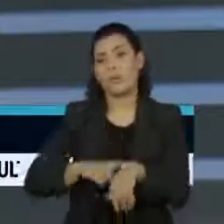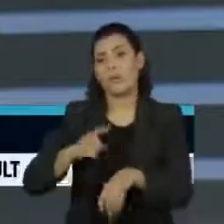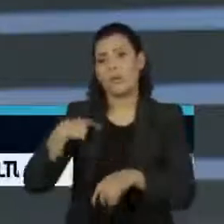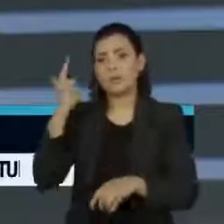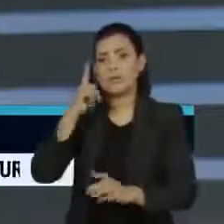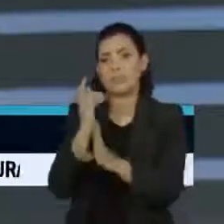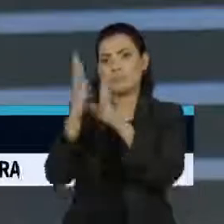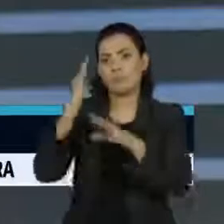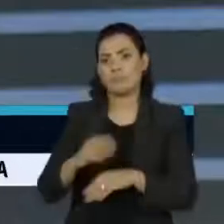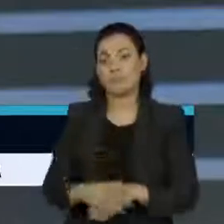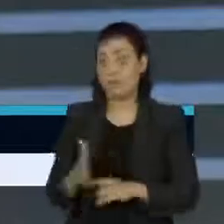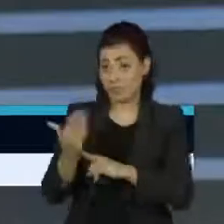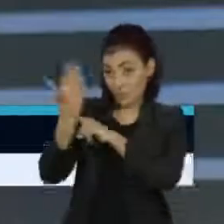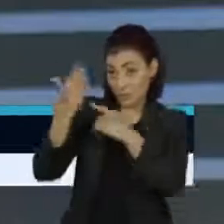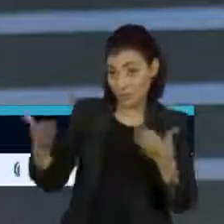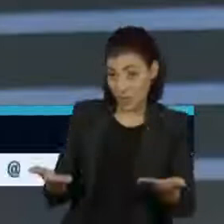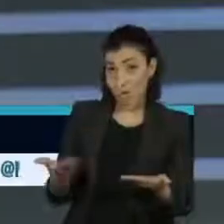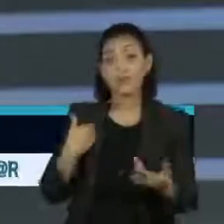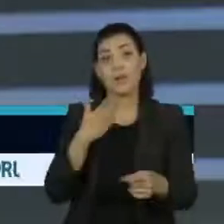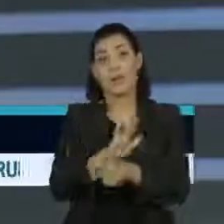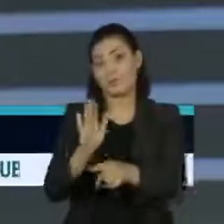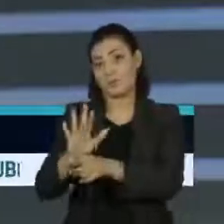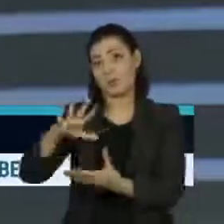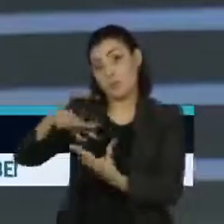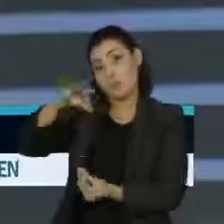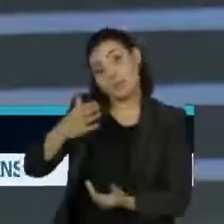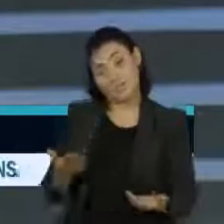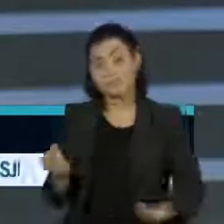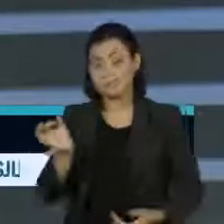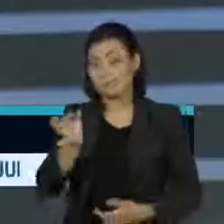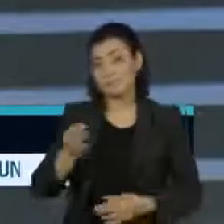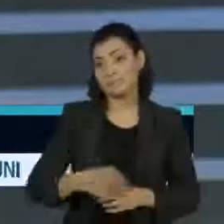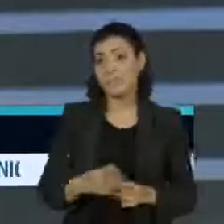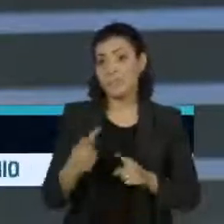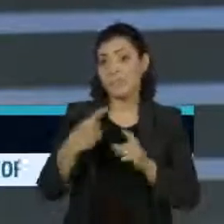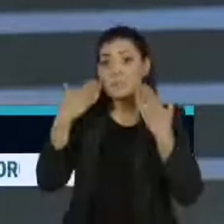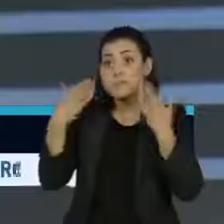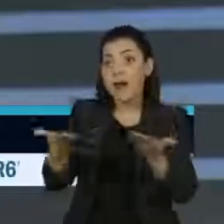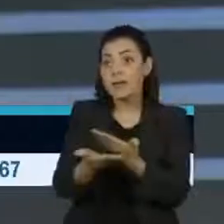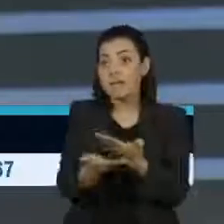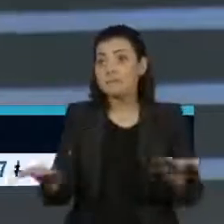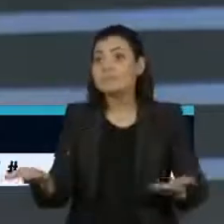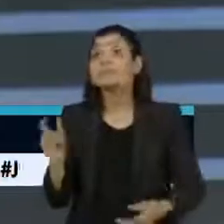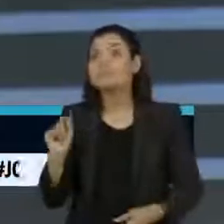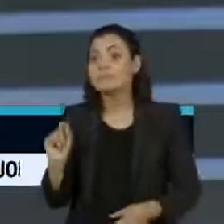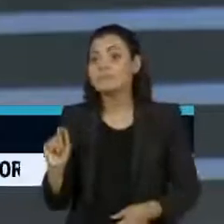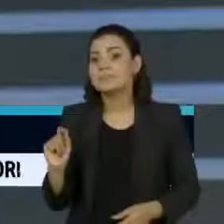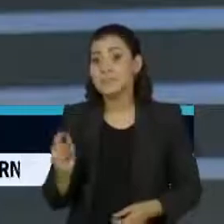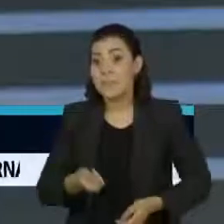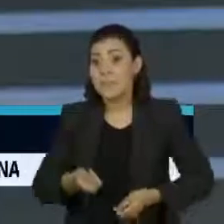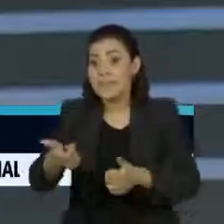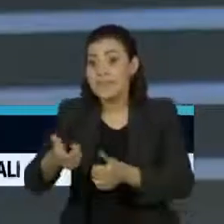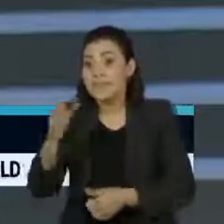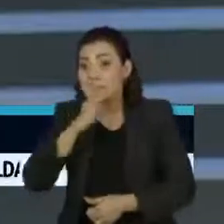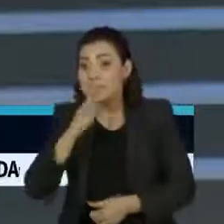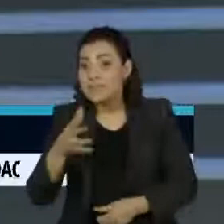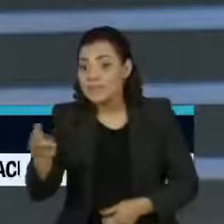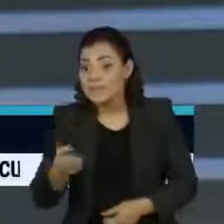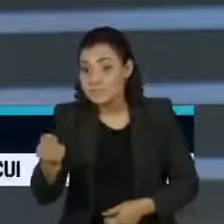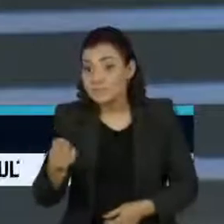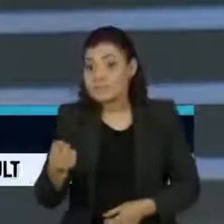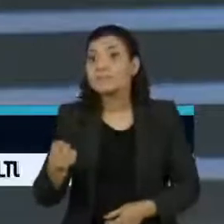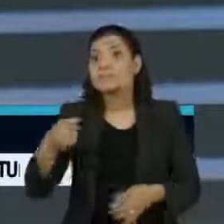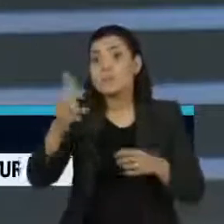A tecnologia, nesse momento, está prestando um serviço para a nossa democracia, que é mostrando claramente que até um auxílio emergencial foi